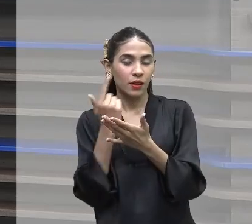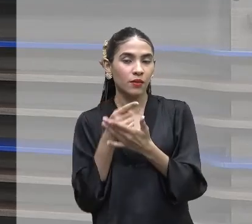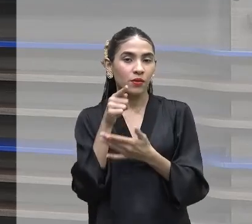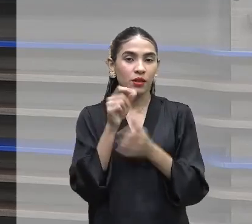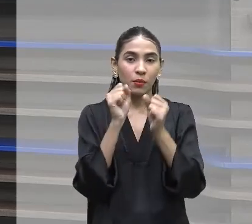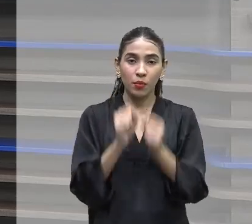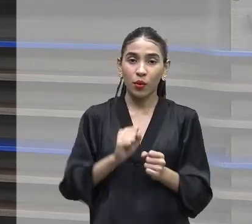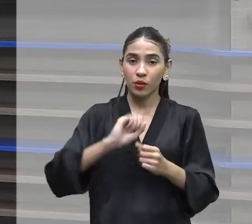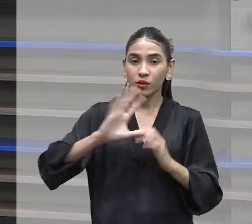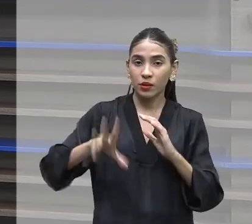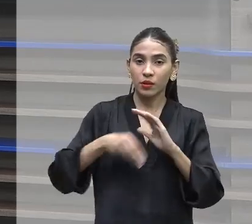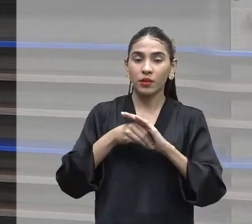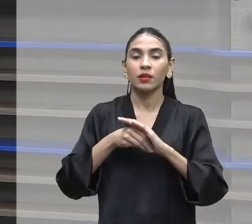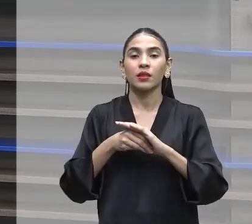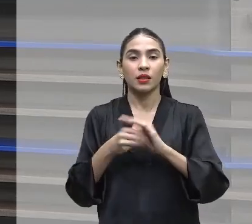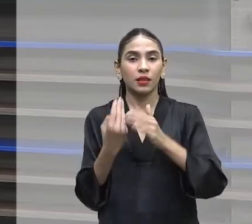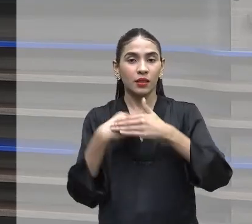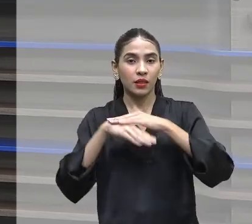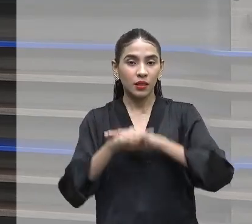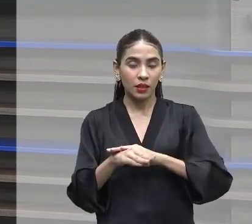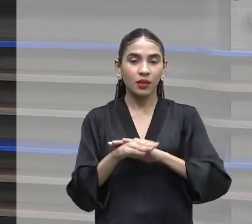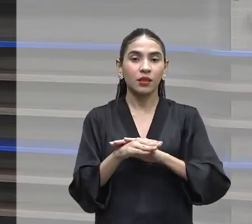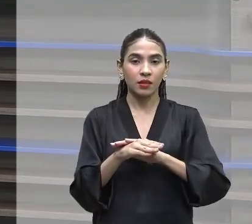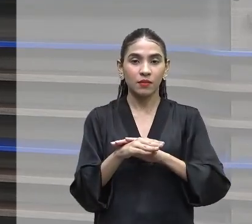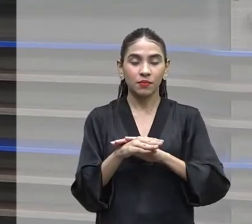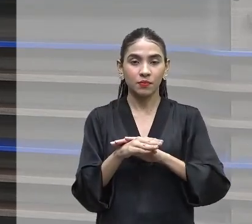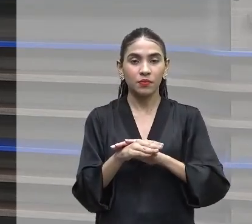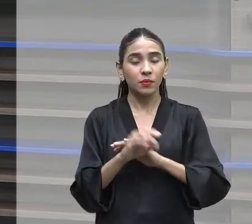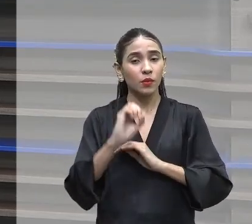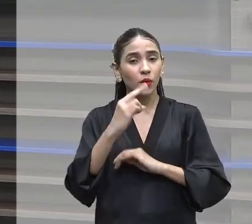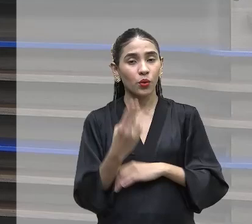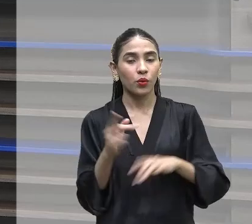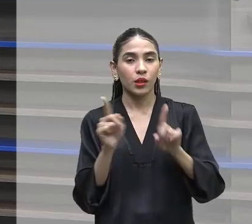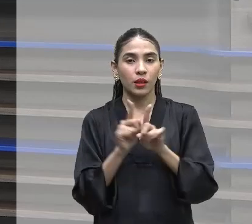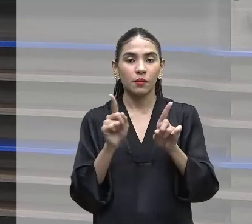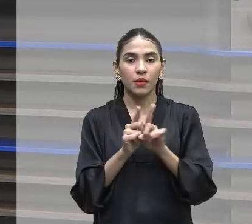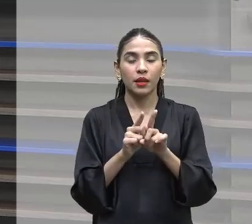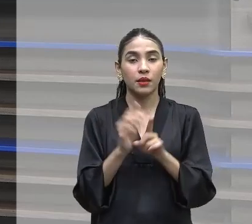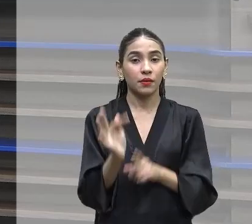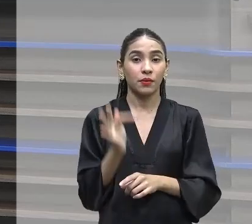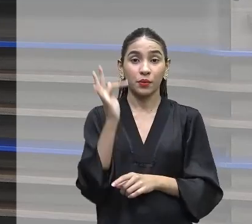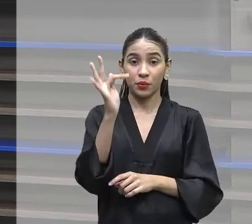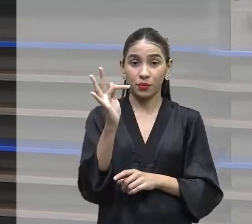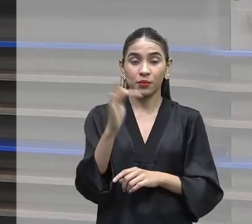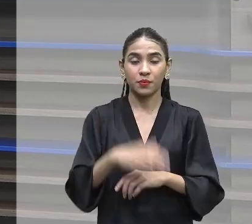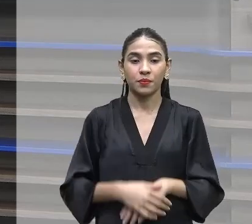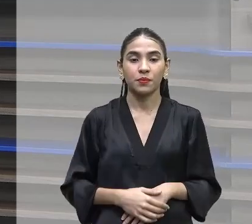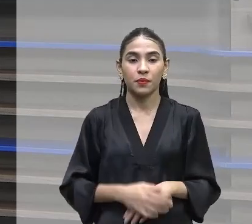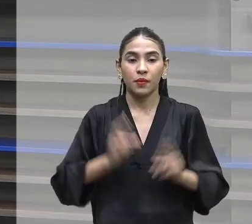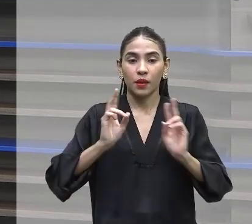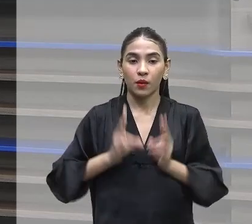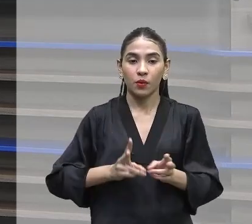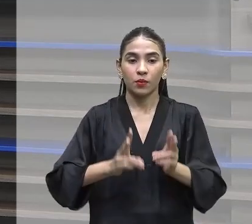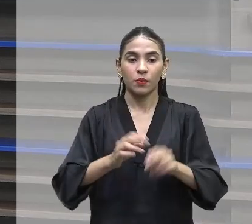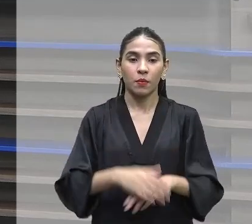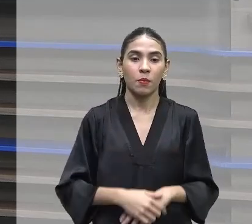pode incluir ali uma parte nos seus gastos essenciais ou então para o seu futuro. Continuando